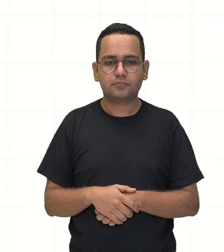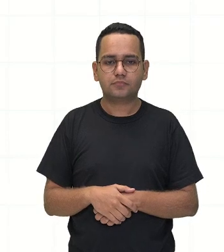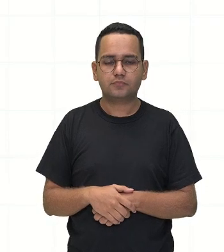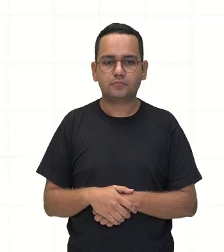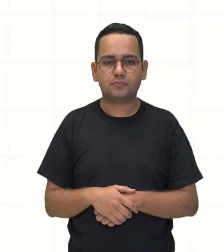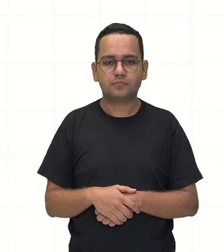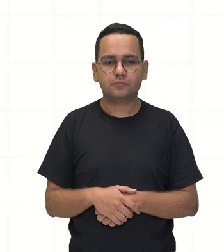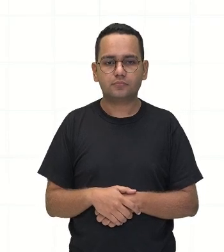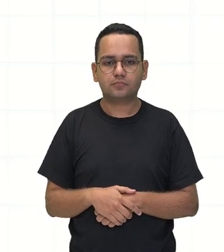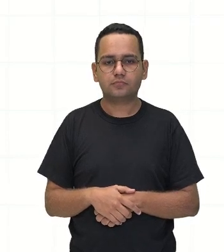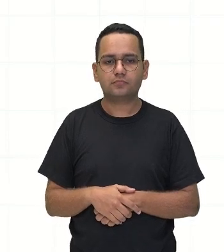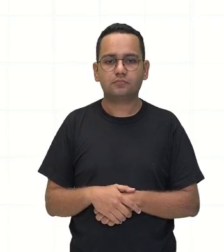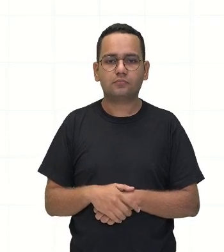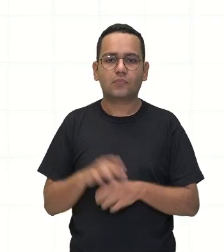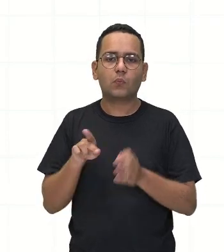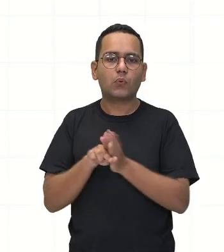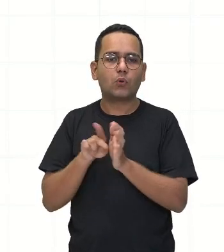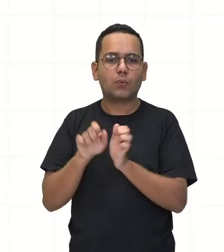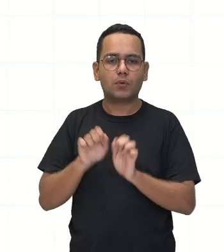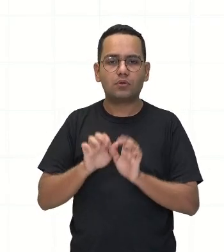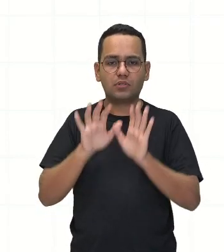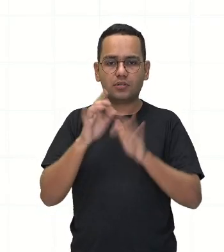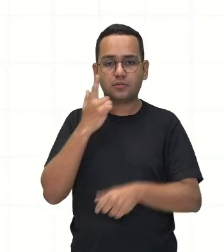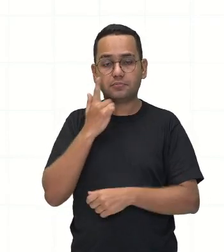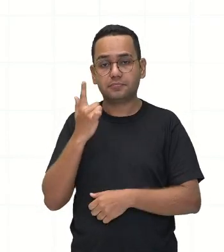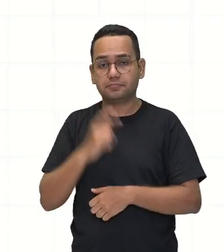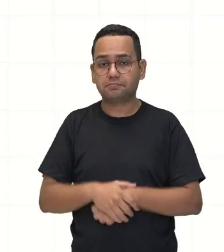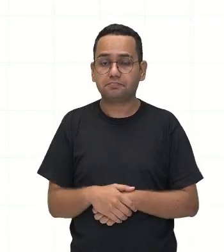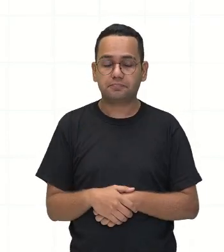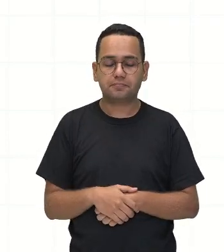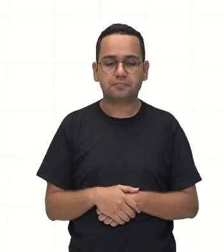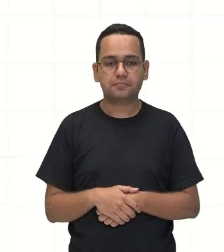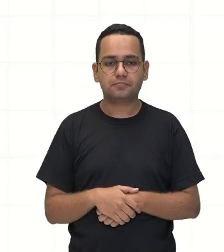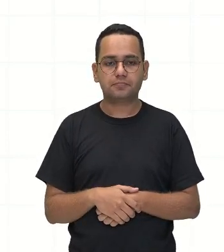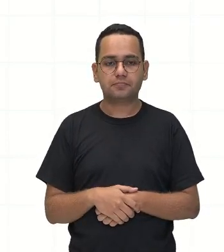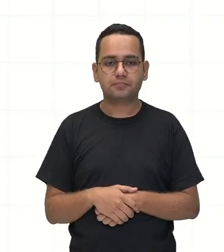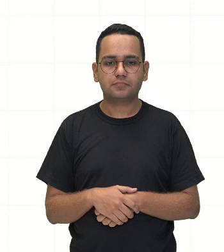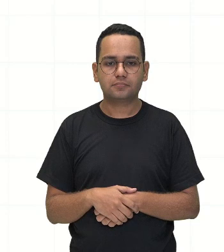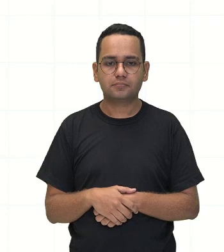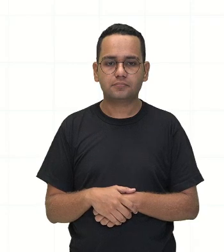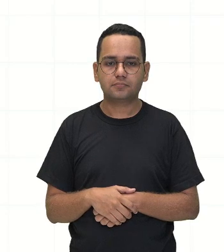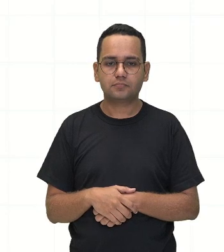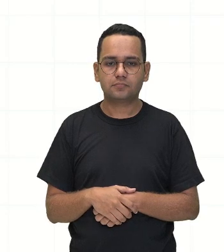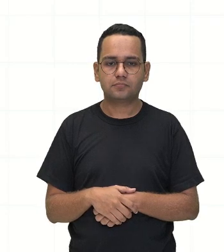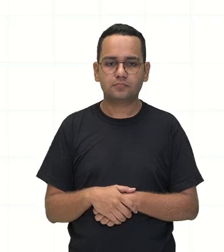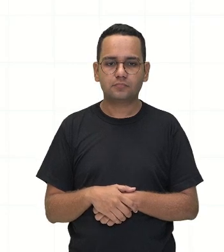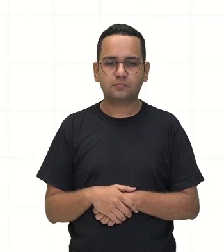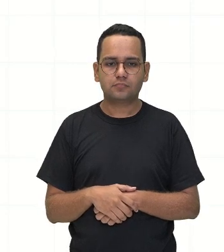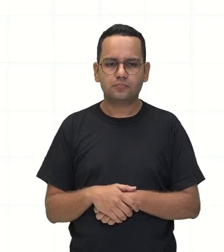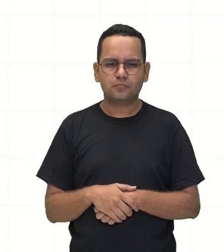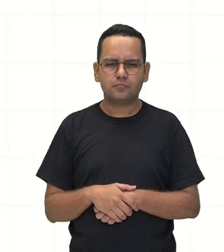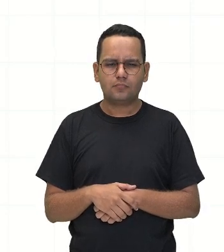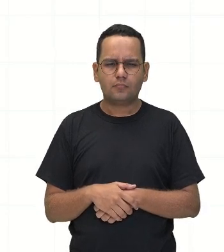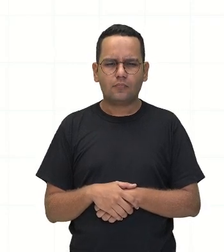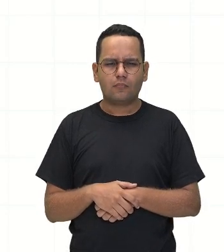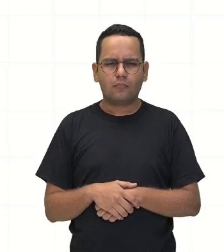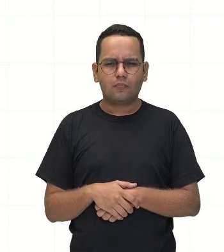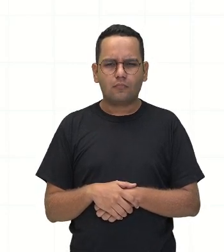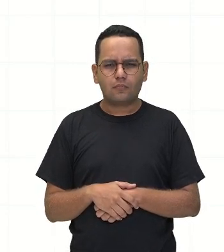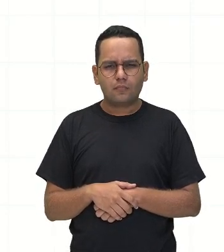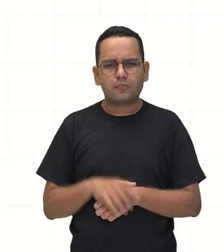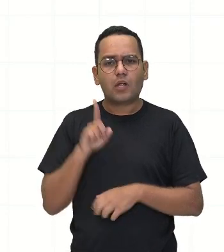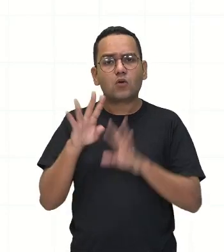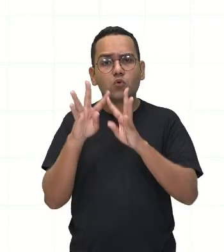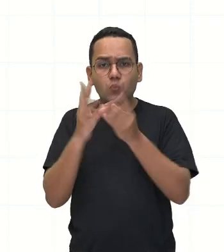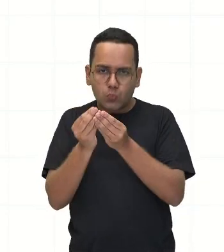os gases, né? São HF6, eles são utilizados como substitutos de